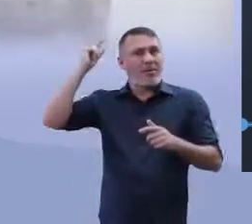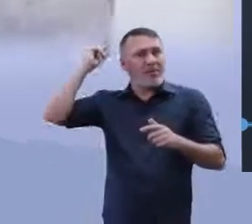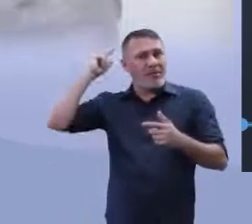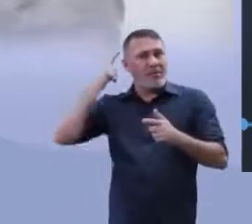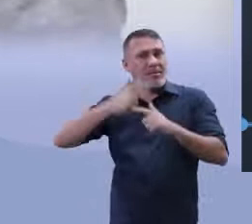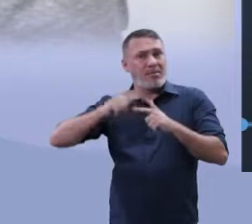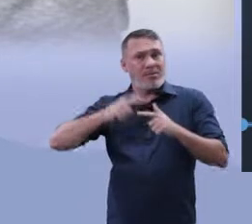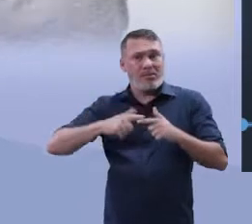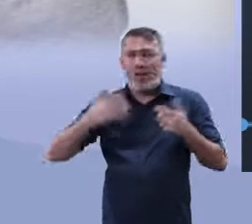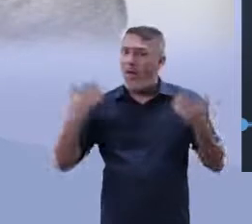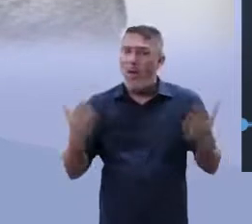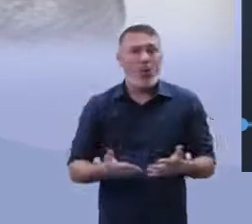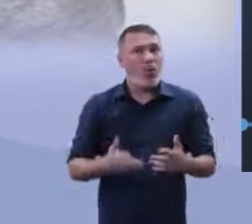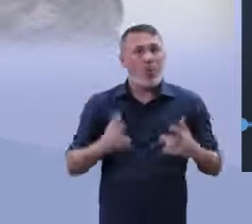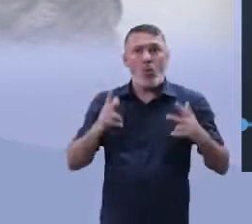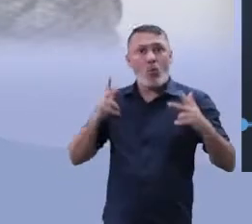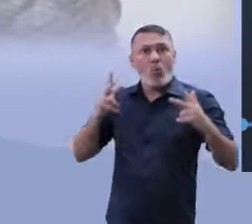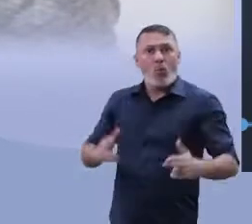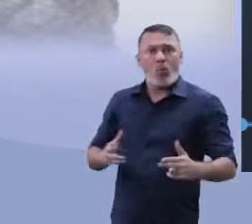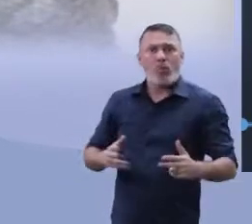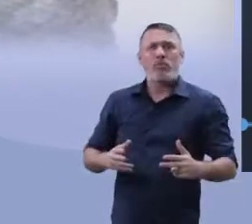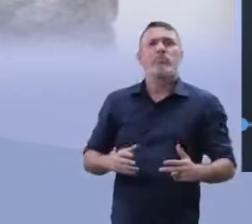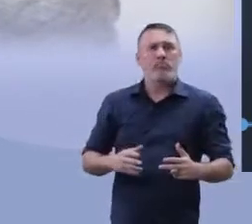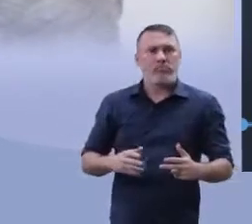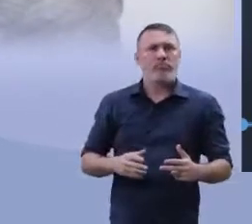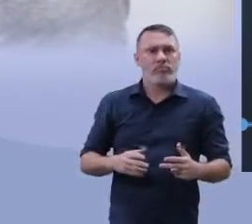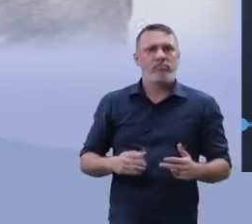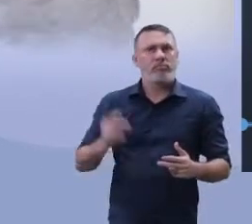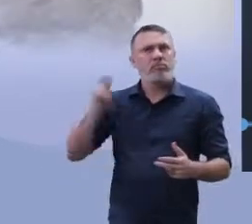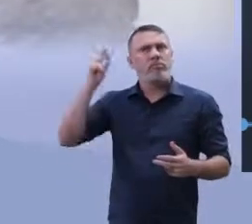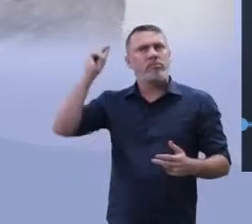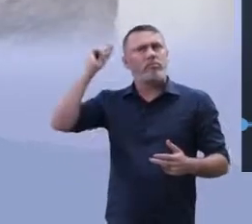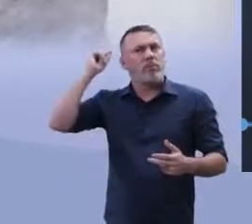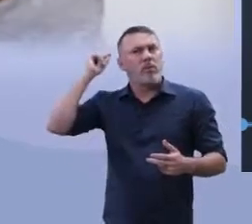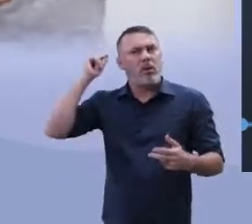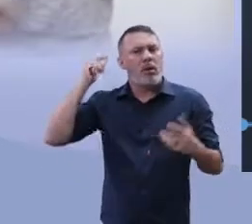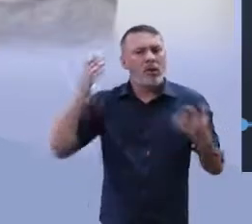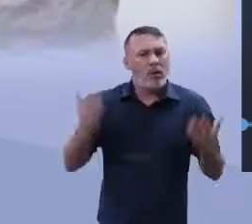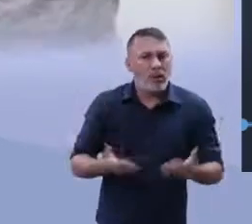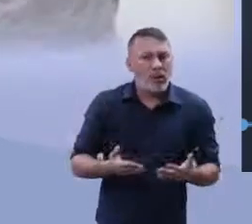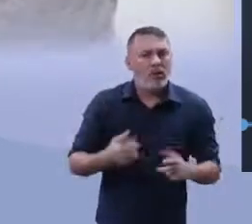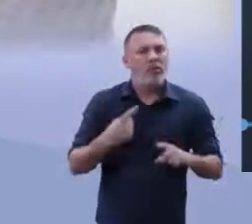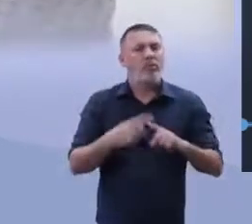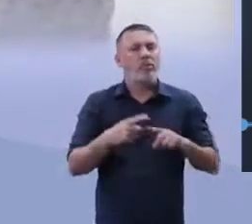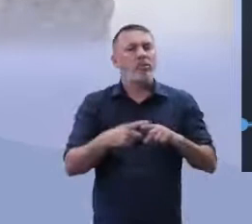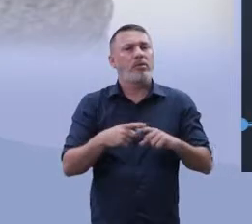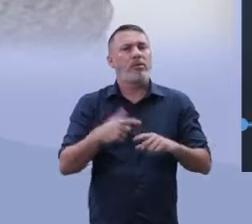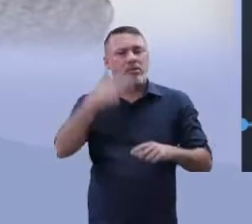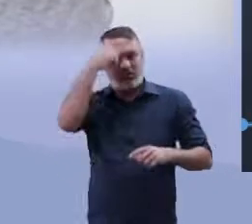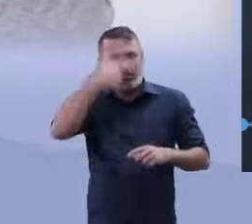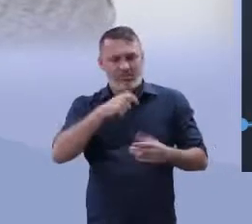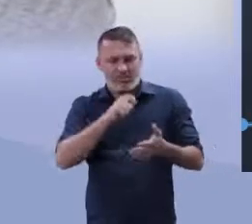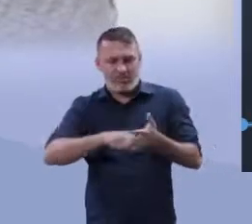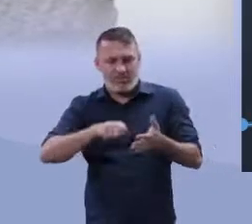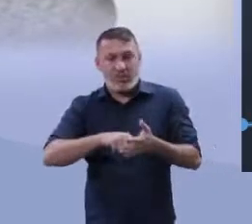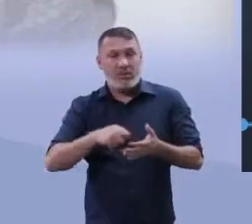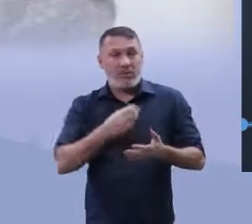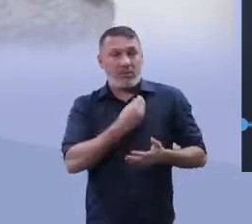atualmente tinha naquele período. Então ali ele, na sua posição de